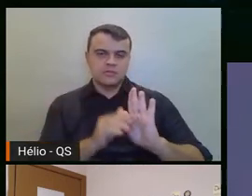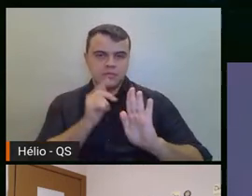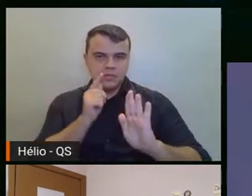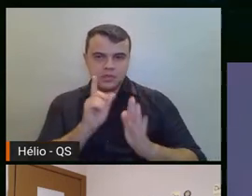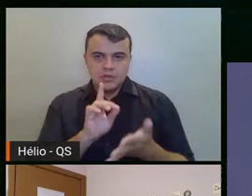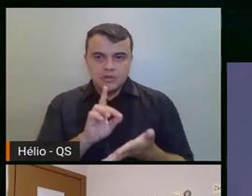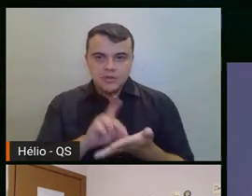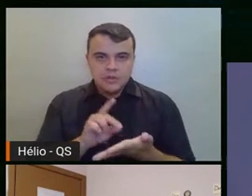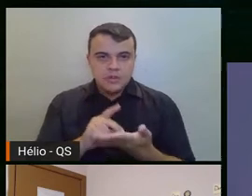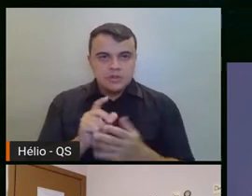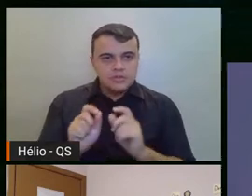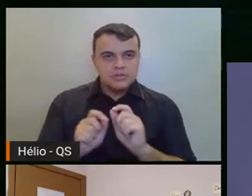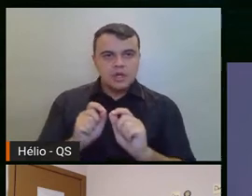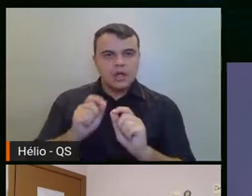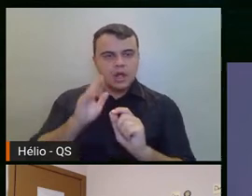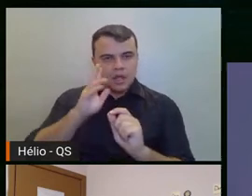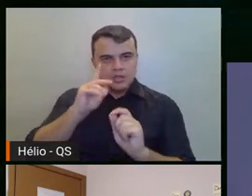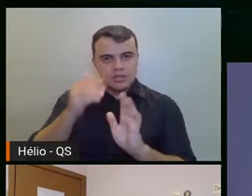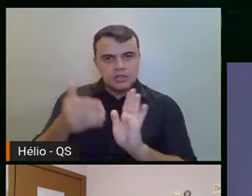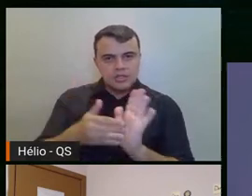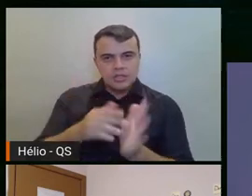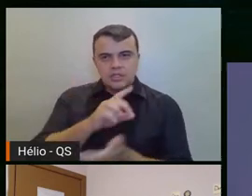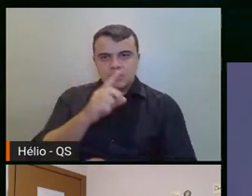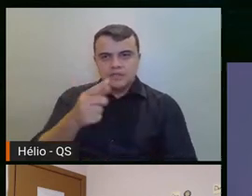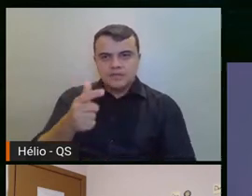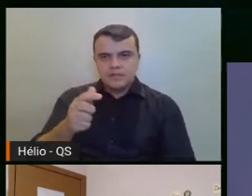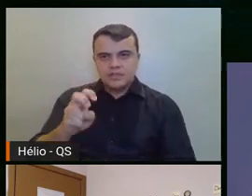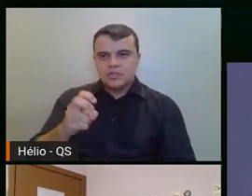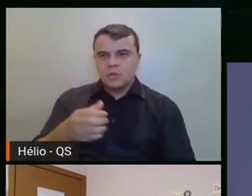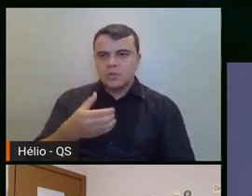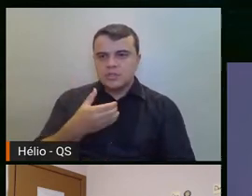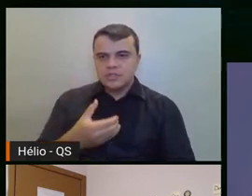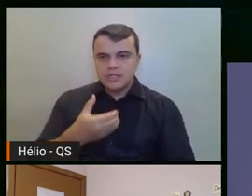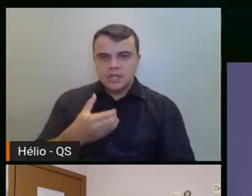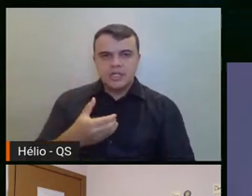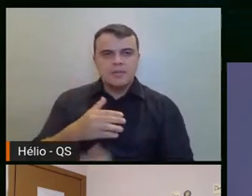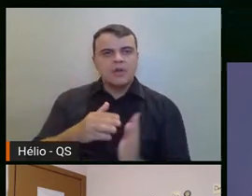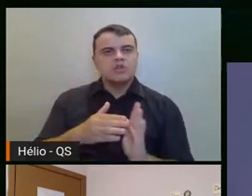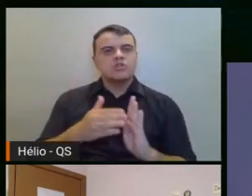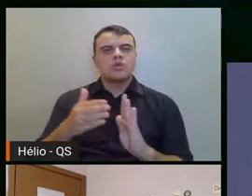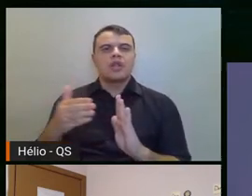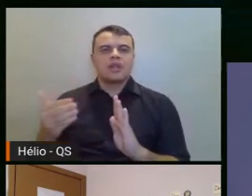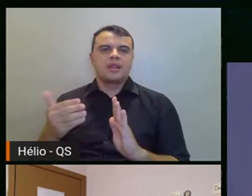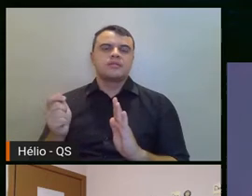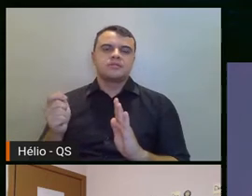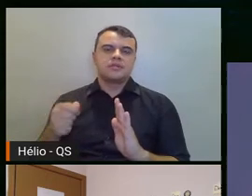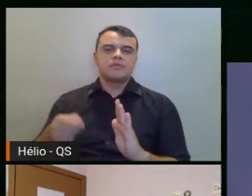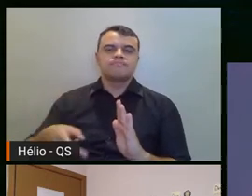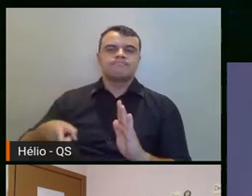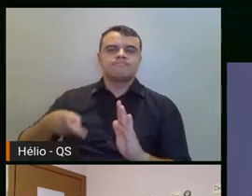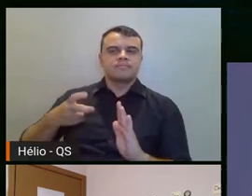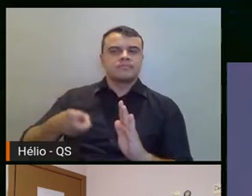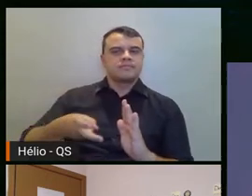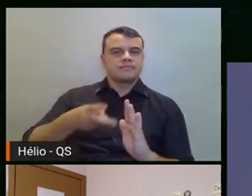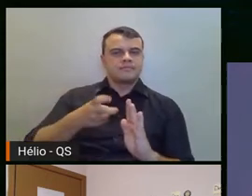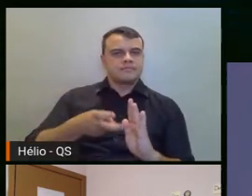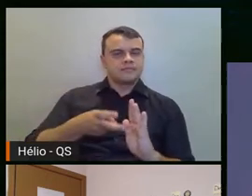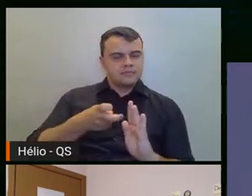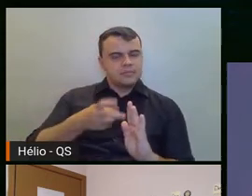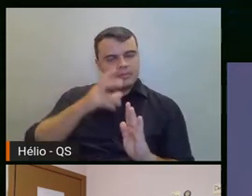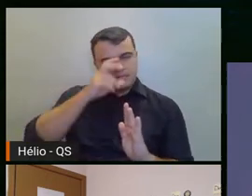consigam chegar né até o dia 25 de dezembro aí com a jornada completa realmente tem distraindo o máximo que vocês